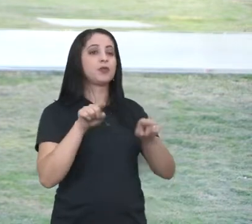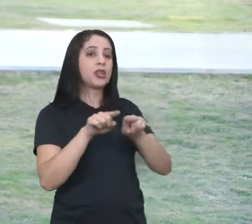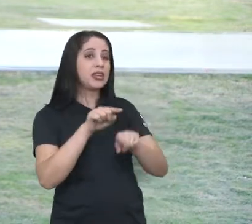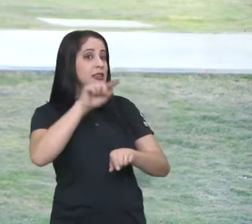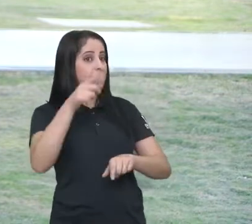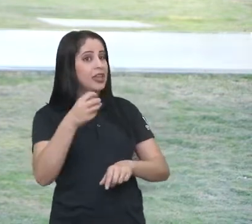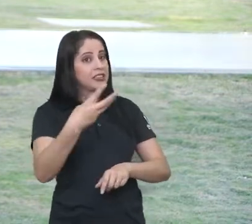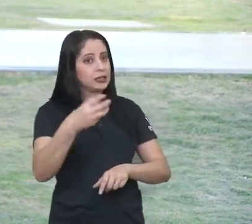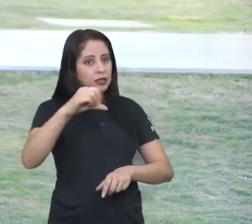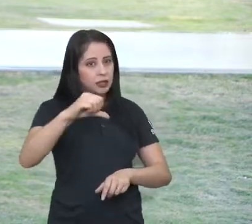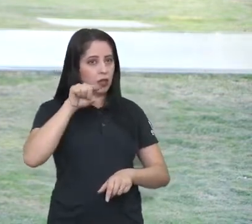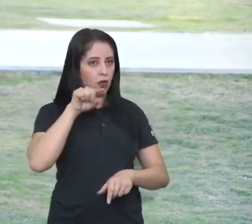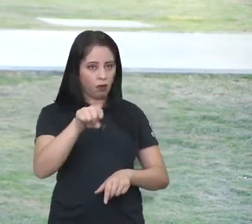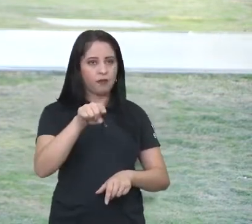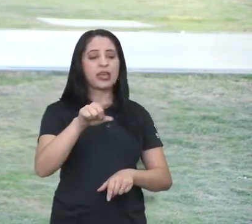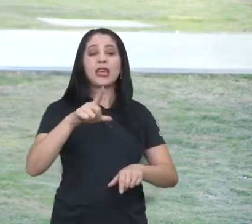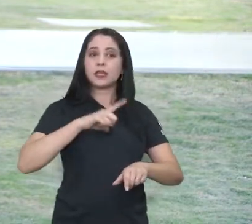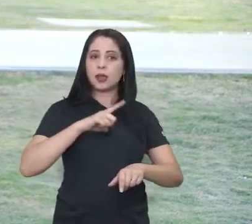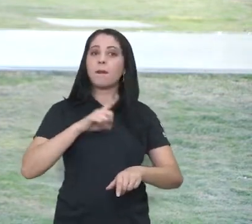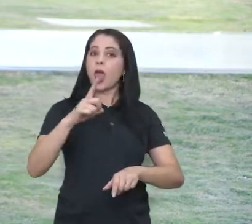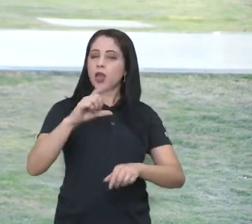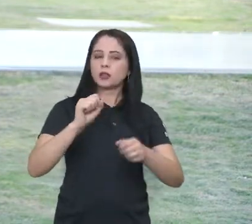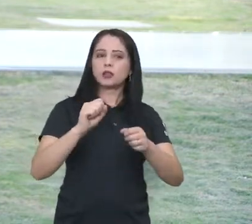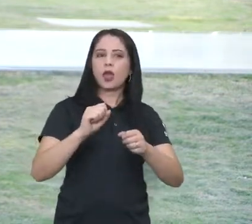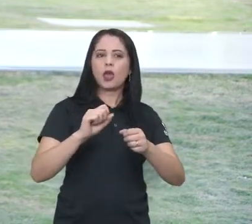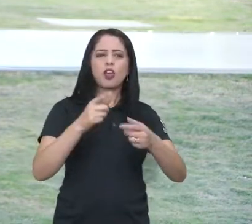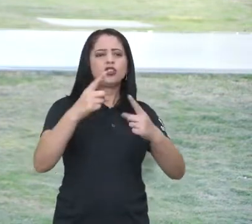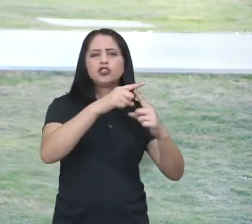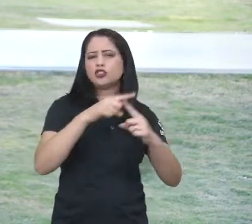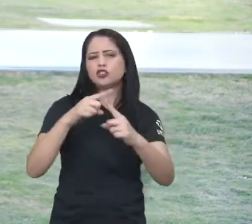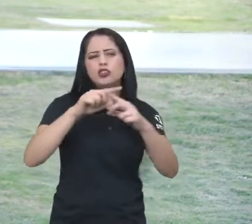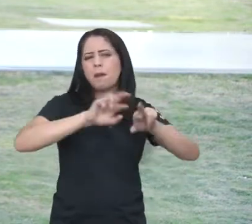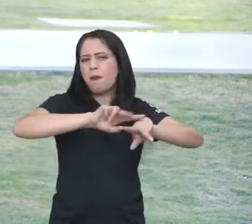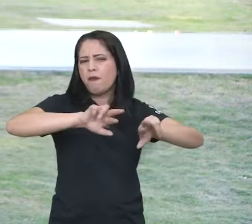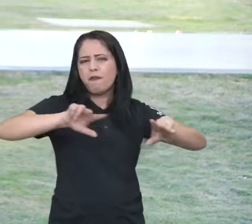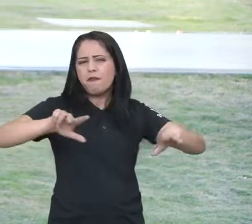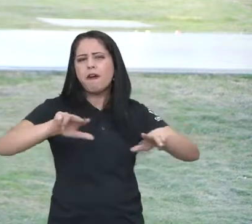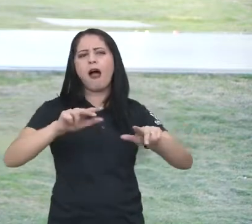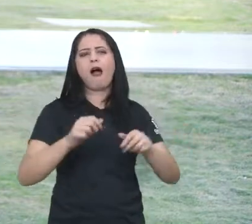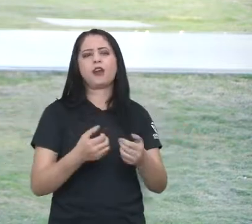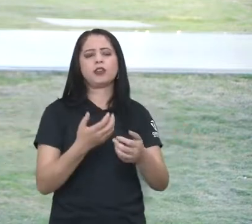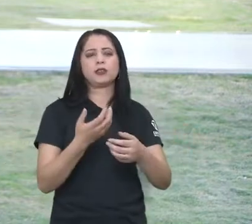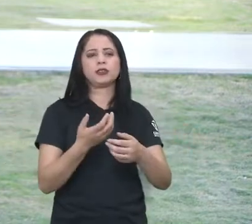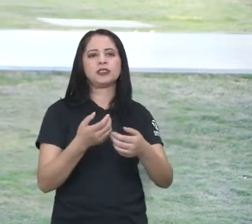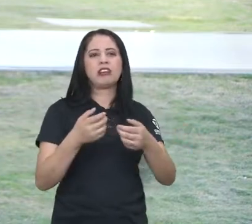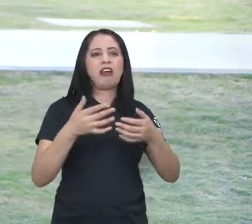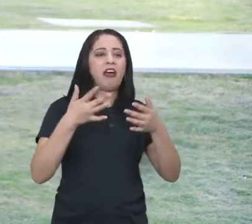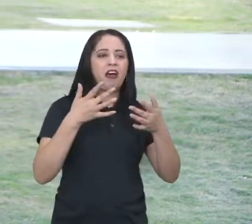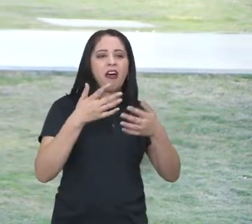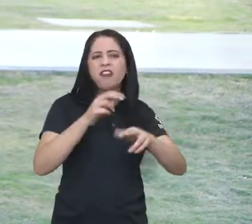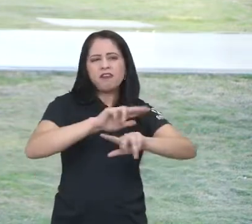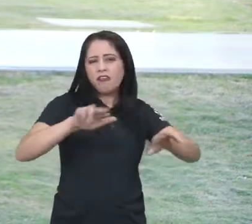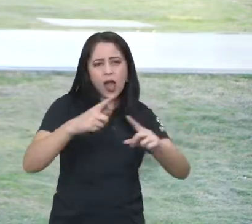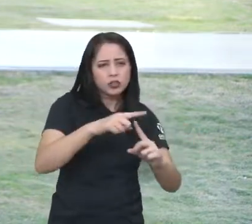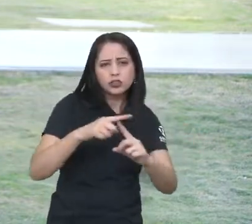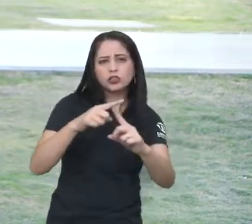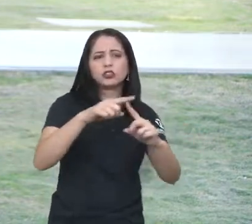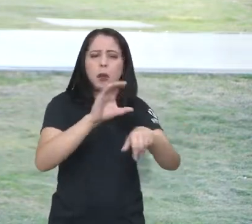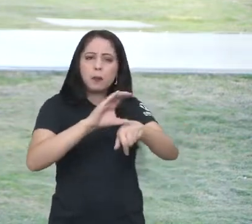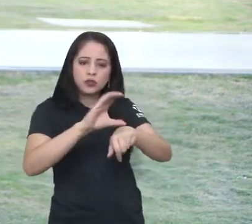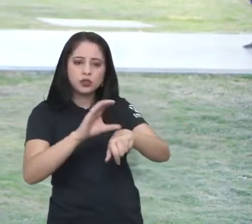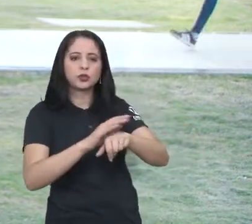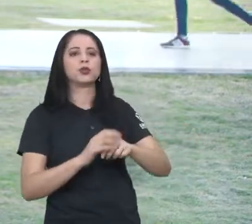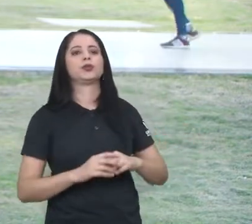outras 39 escolas também oferecem atividades de educação integral no contraturno. Essas atividades são das 17h30